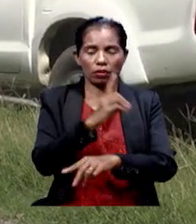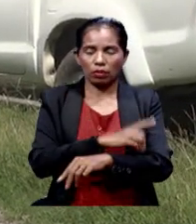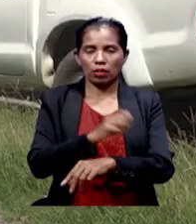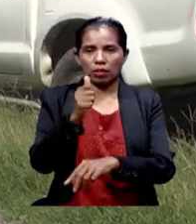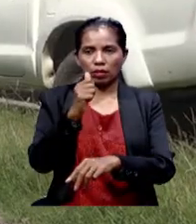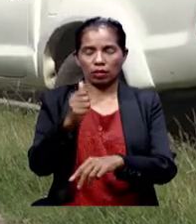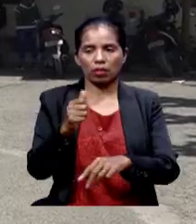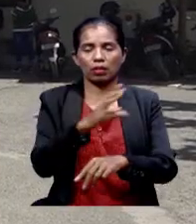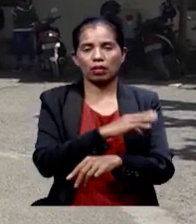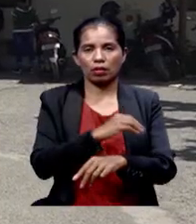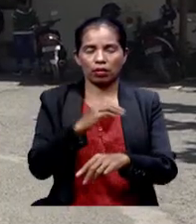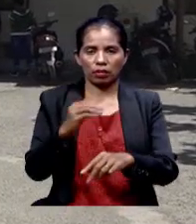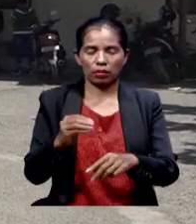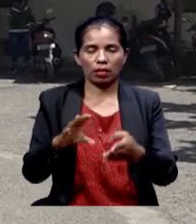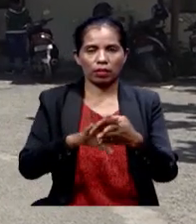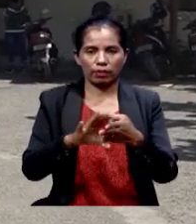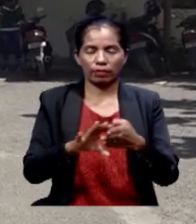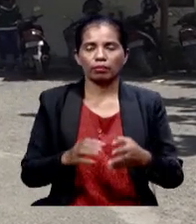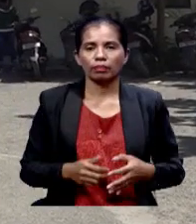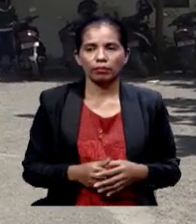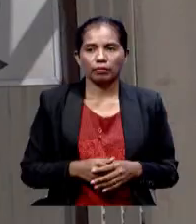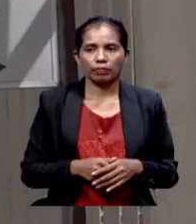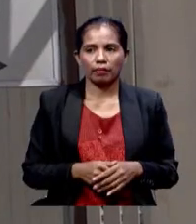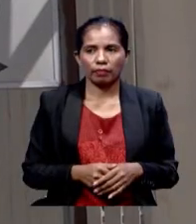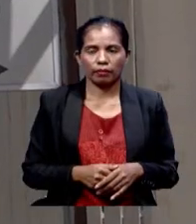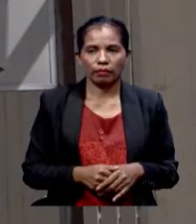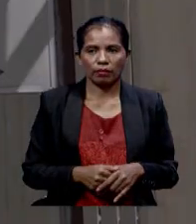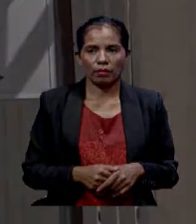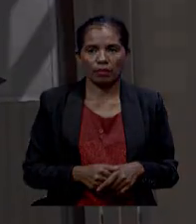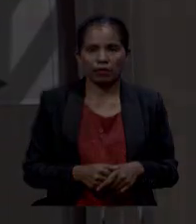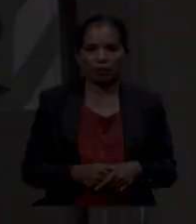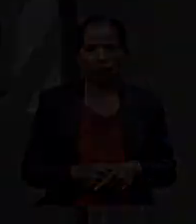Rússia Lourenço submissão pedido, La Paulina de Carvalho, Tito Silva, GMN.